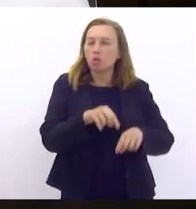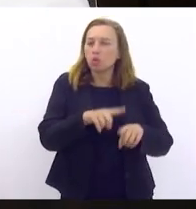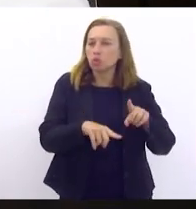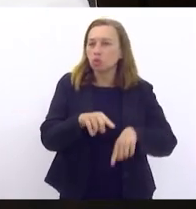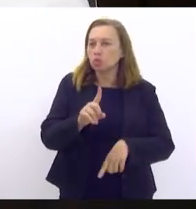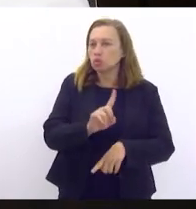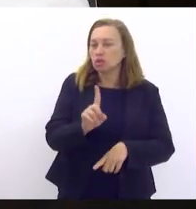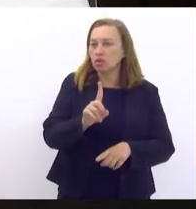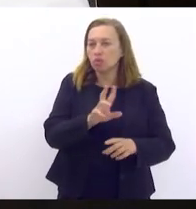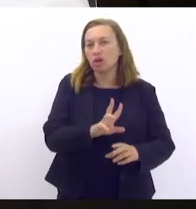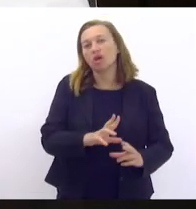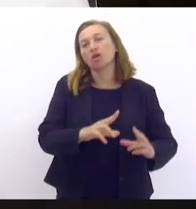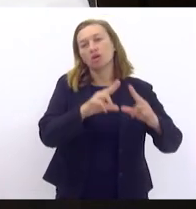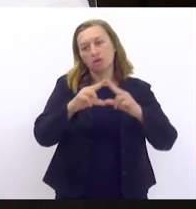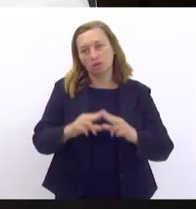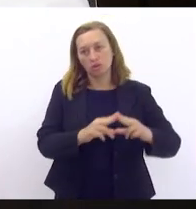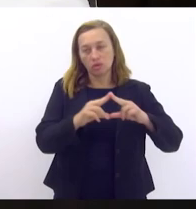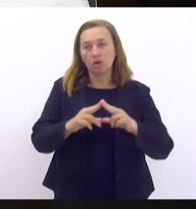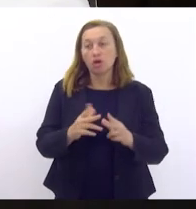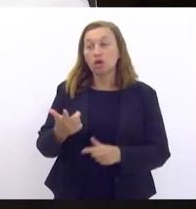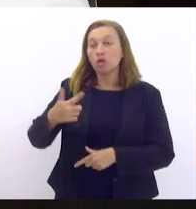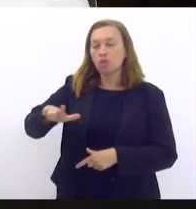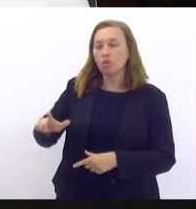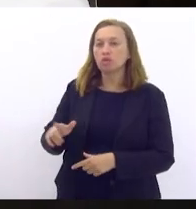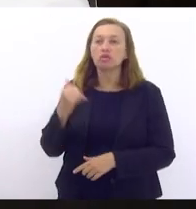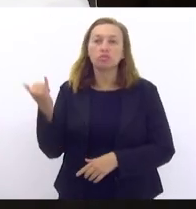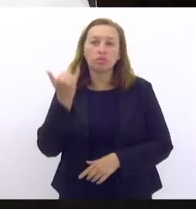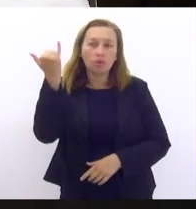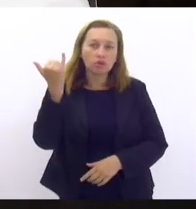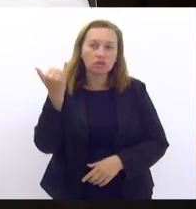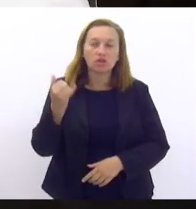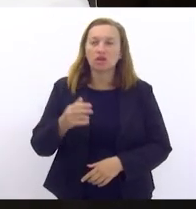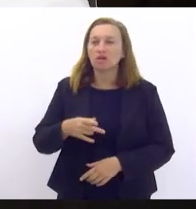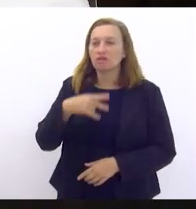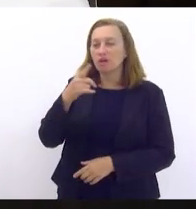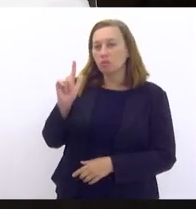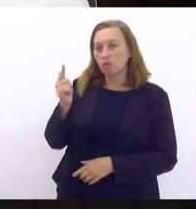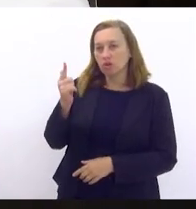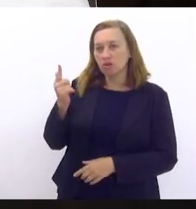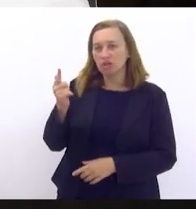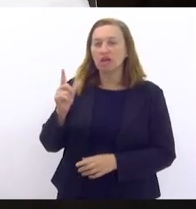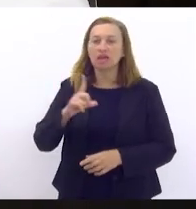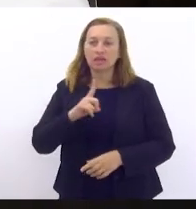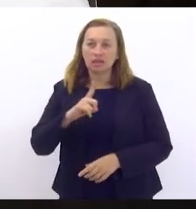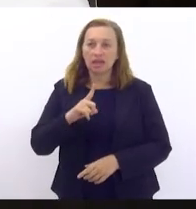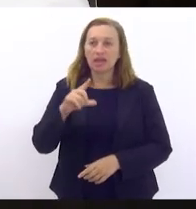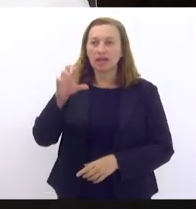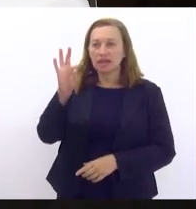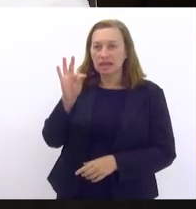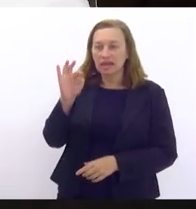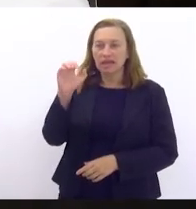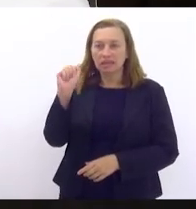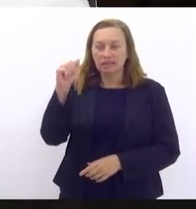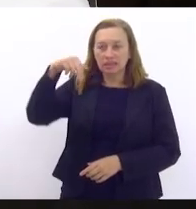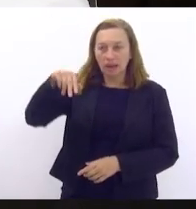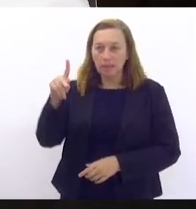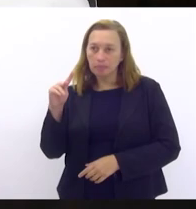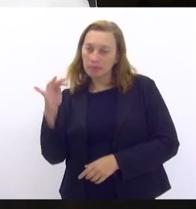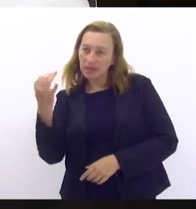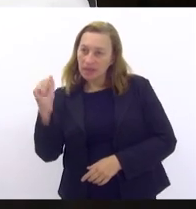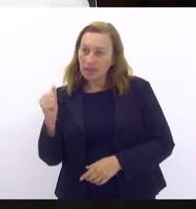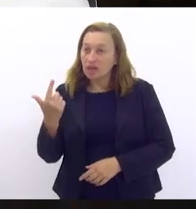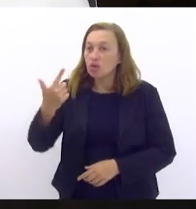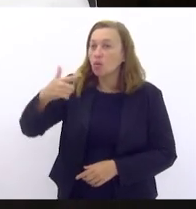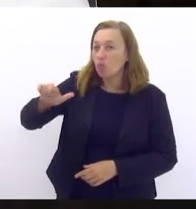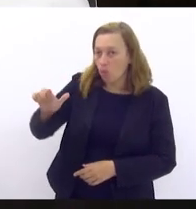é reutilizável e o outro ponto que eu acho que é importante falar do refrigerante que tem a tampinha realmente é o material e o rótulo de outro